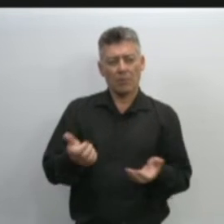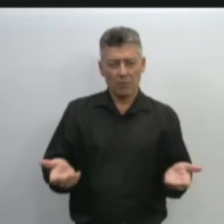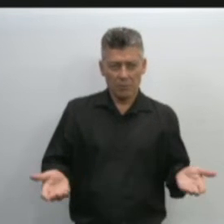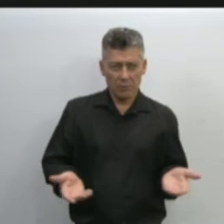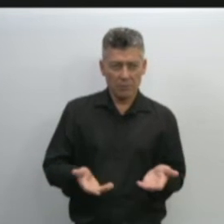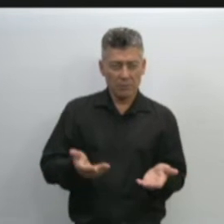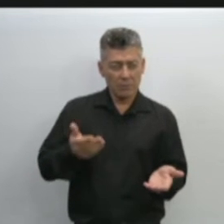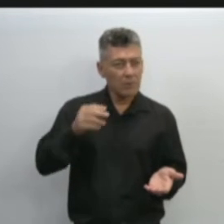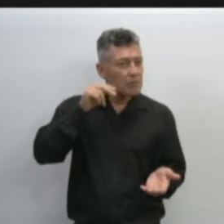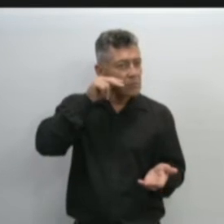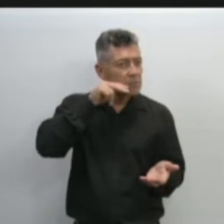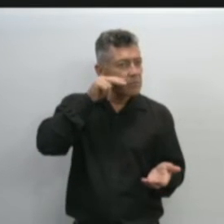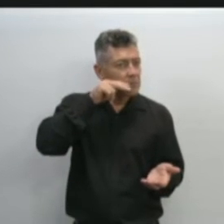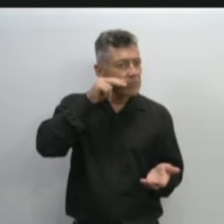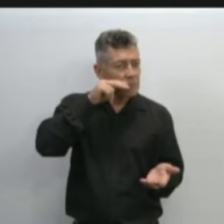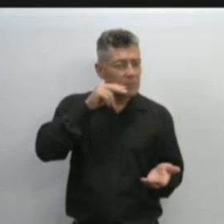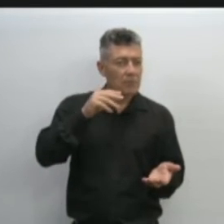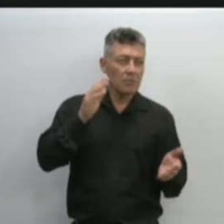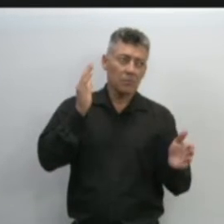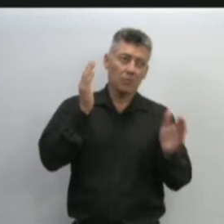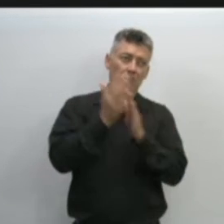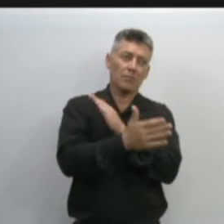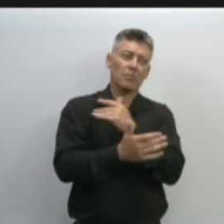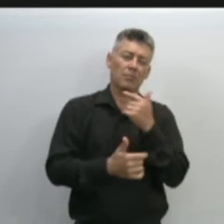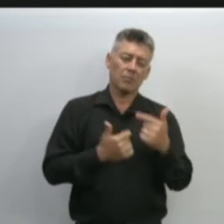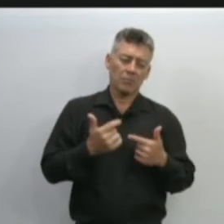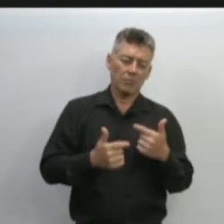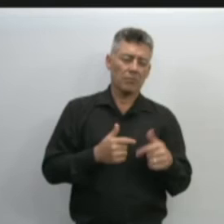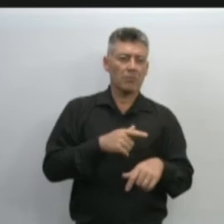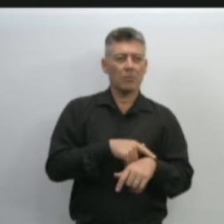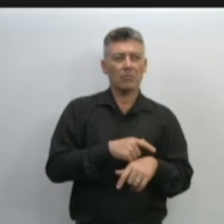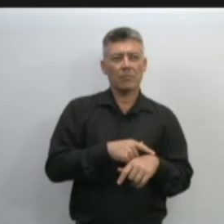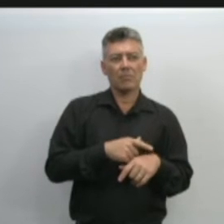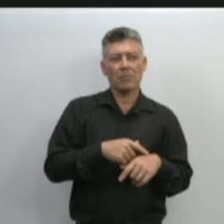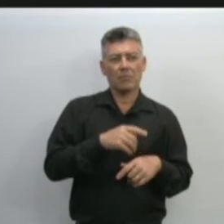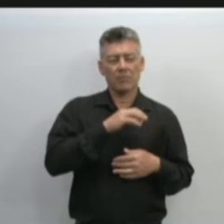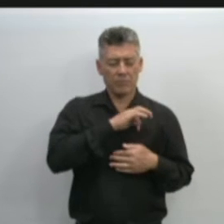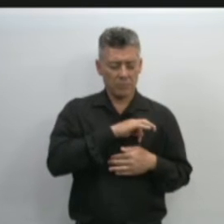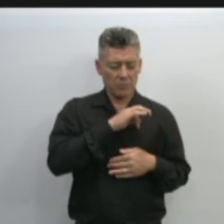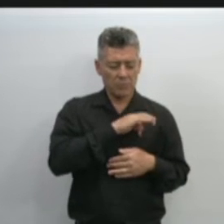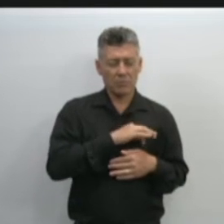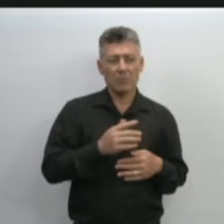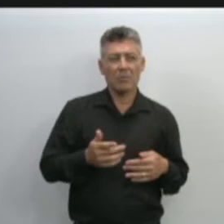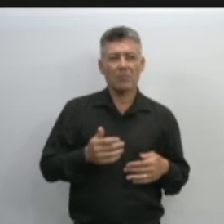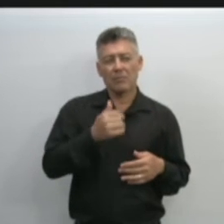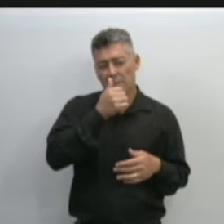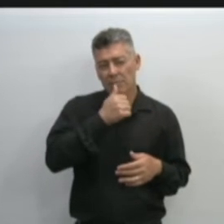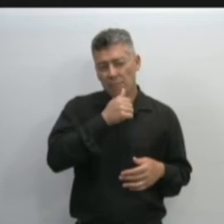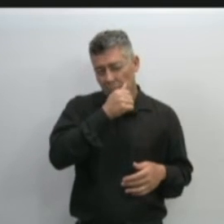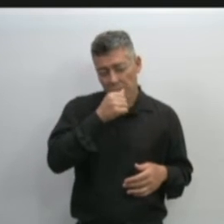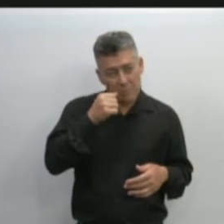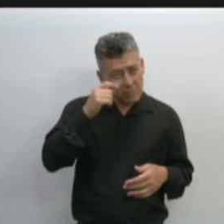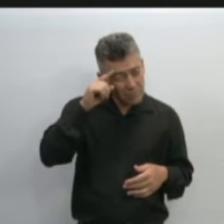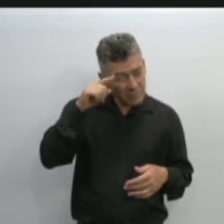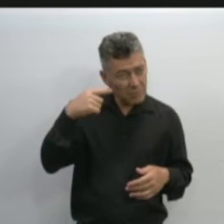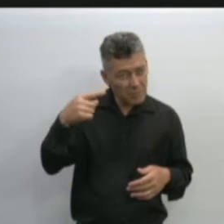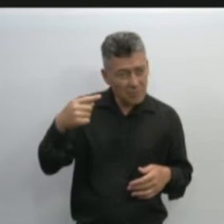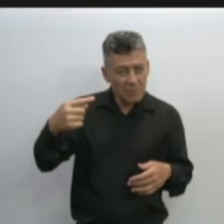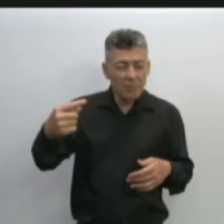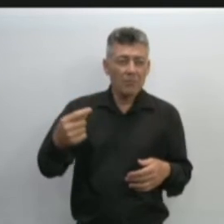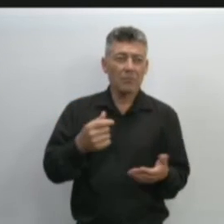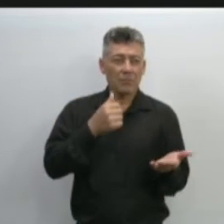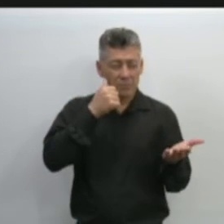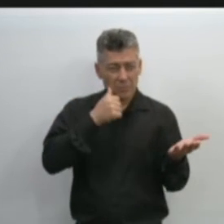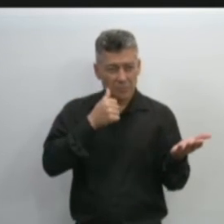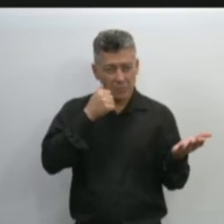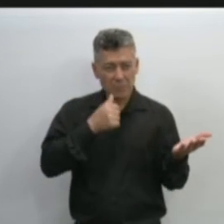natal, senhoras que saem de casa para trabalhar, para ganhar o pão no sacrifício do dia a dia, e a essas